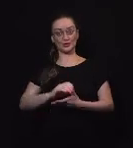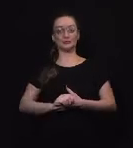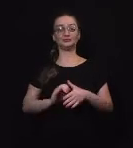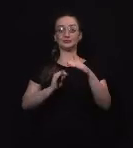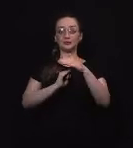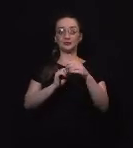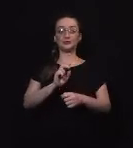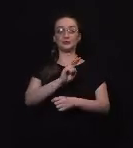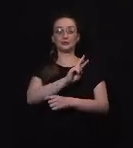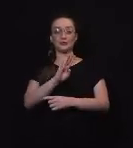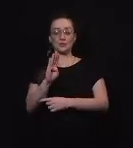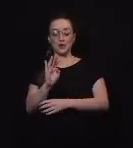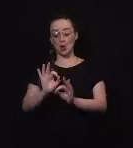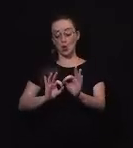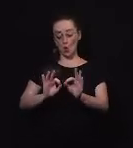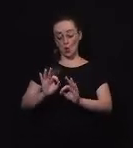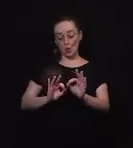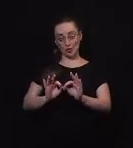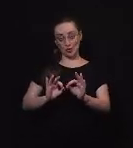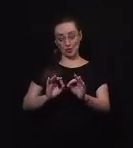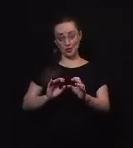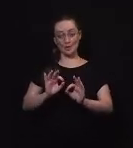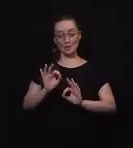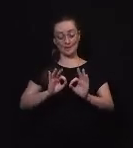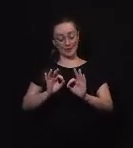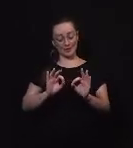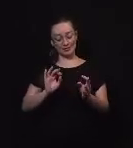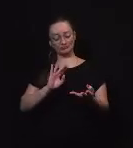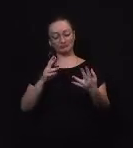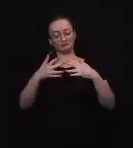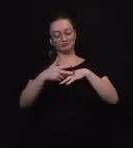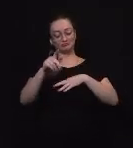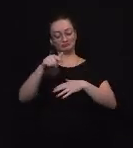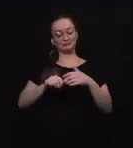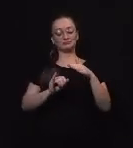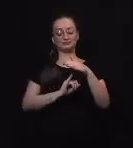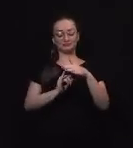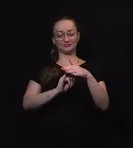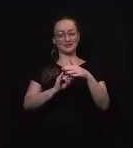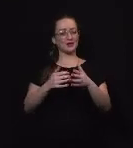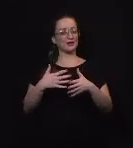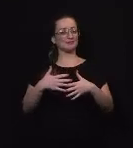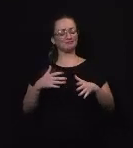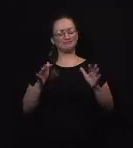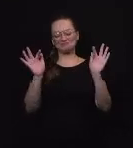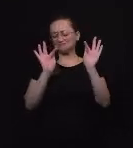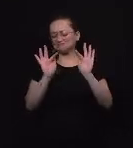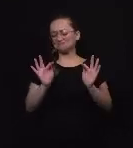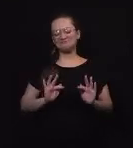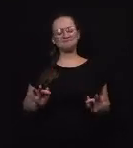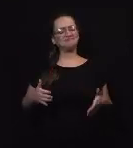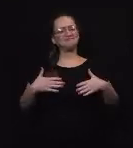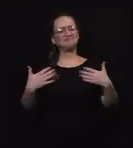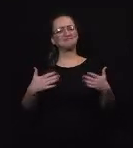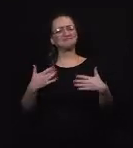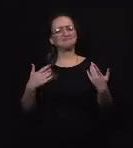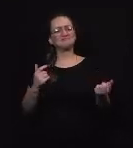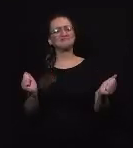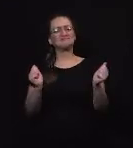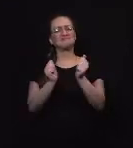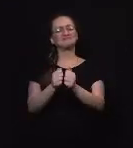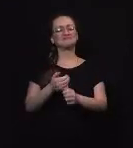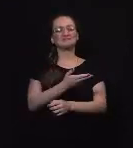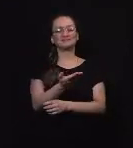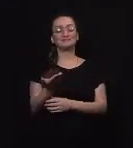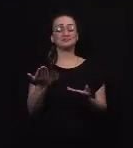Coordeno o programa de cidadania aqui pelo Instituto. Estou super feliz de poder estar aqui com vocês nessa